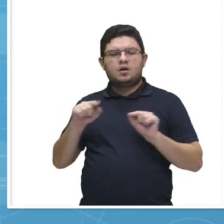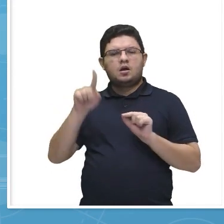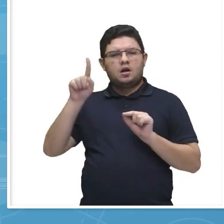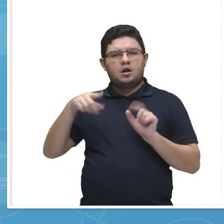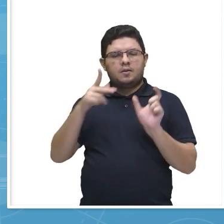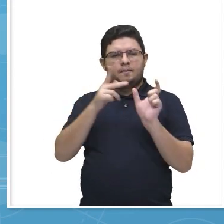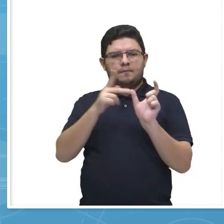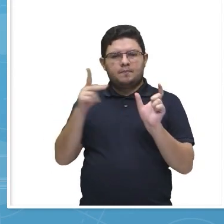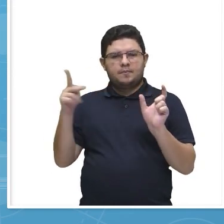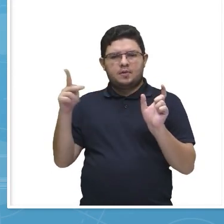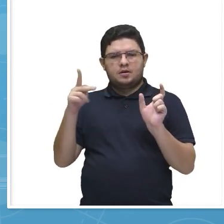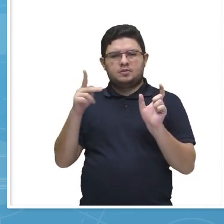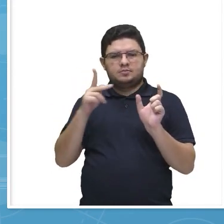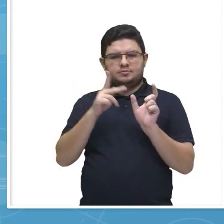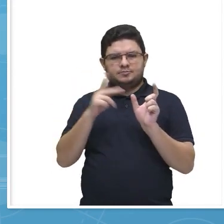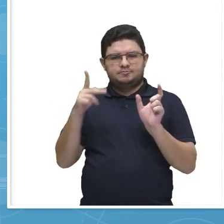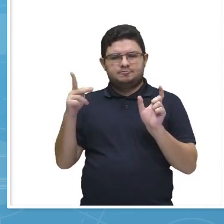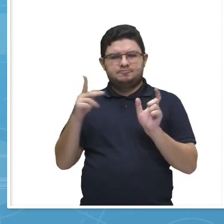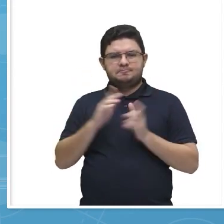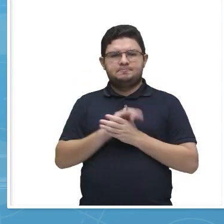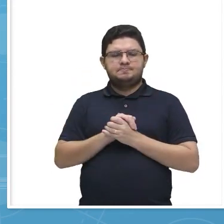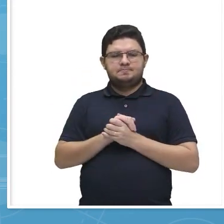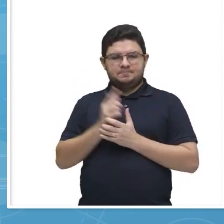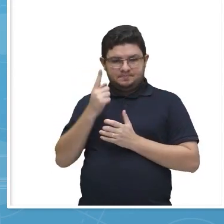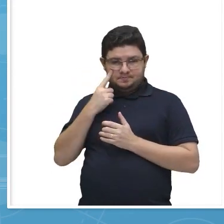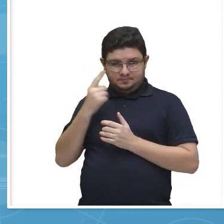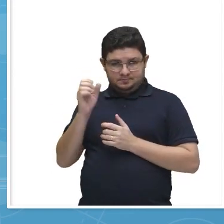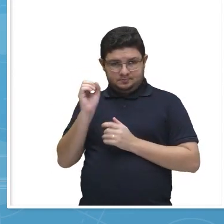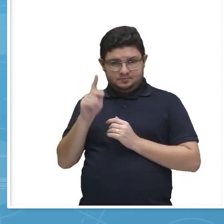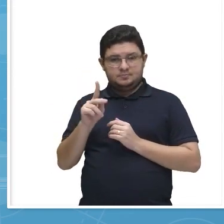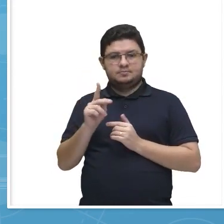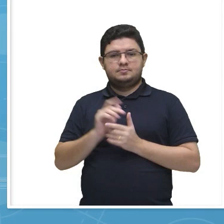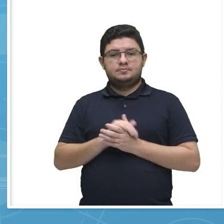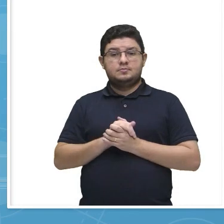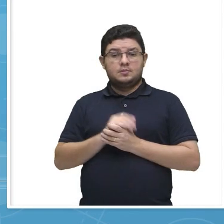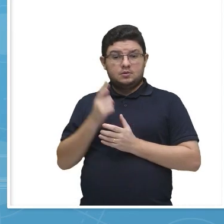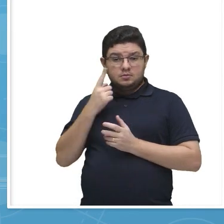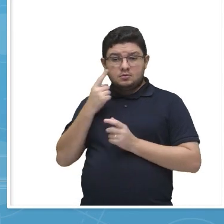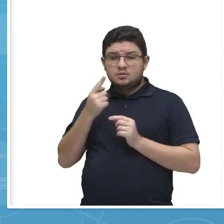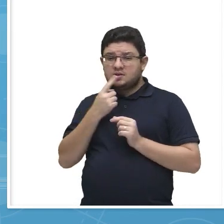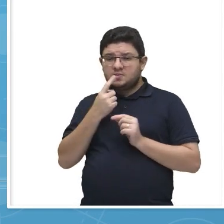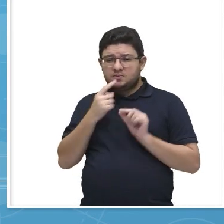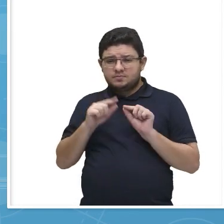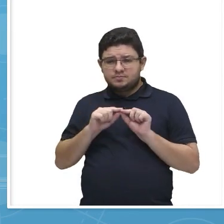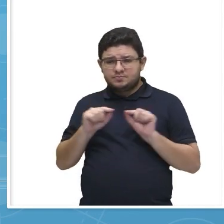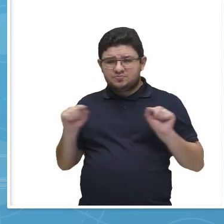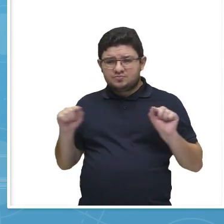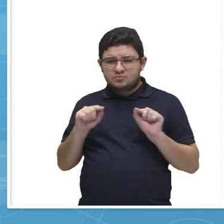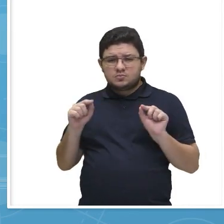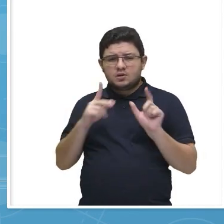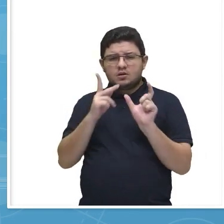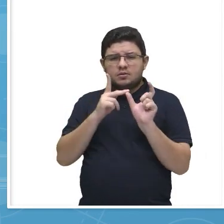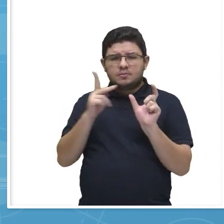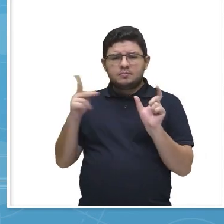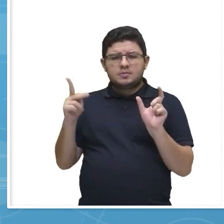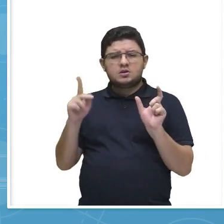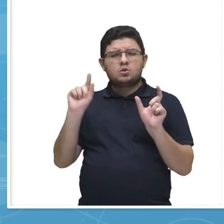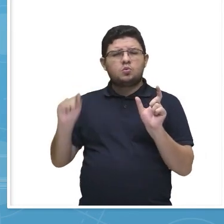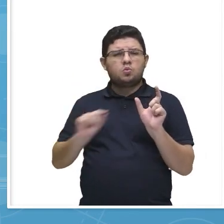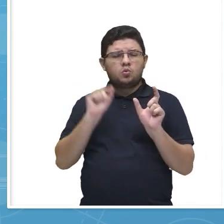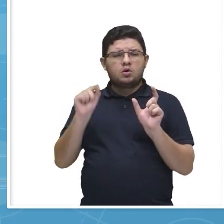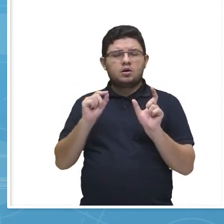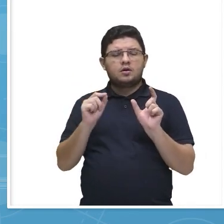nosso predicado, ok? Agora, esse predicado, ele é um predicado verbal, nominal